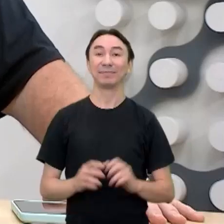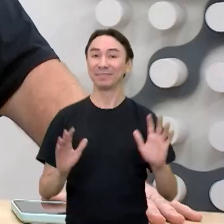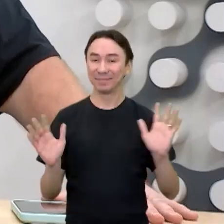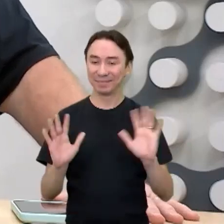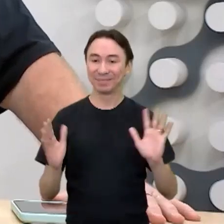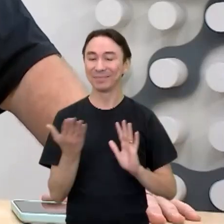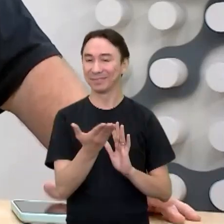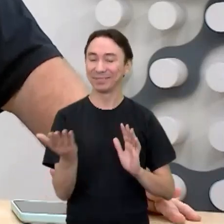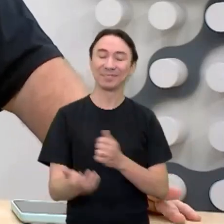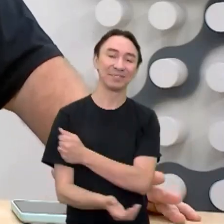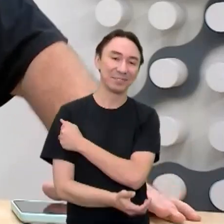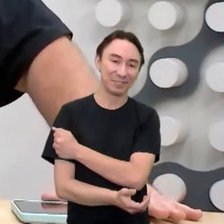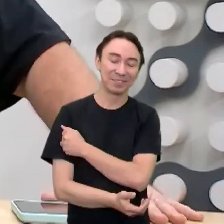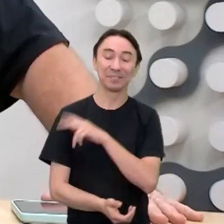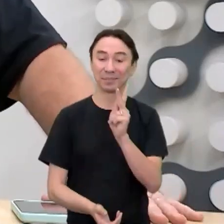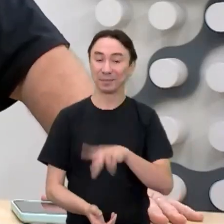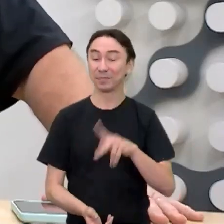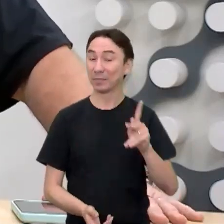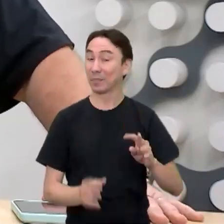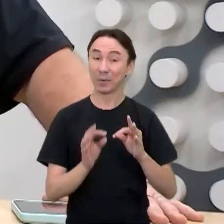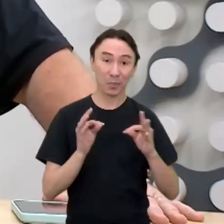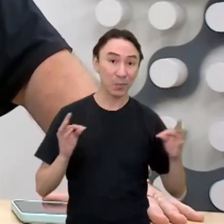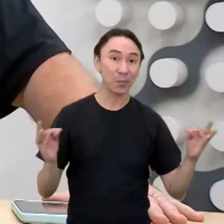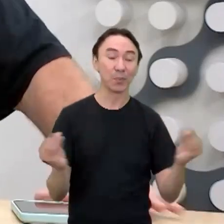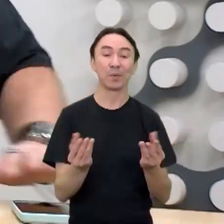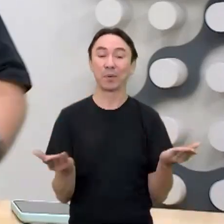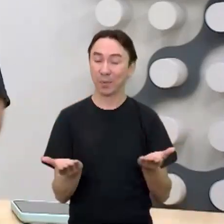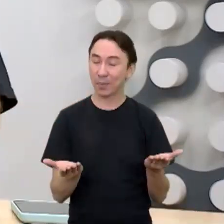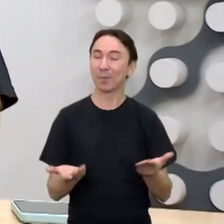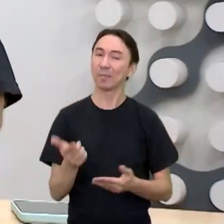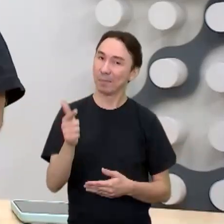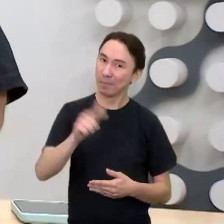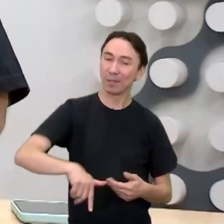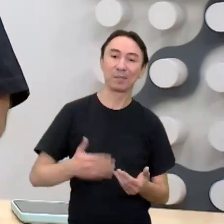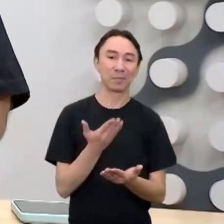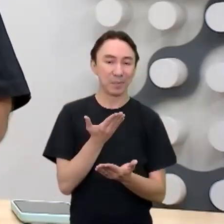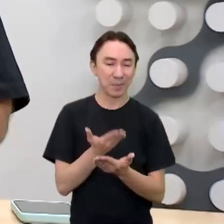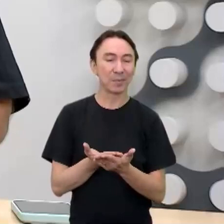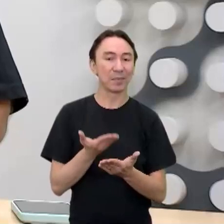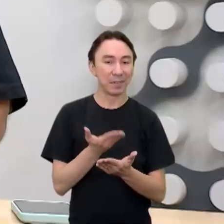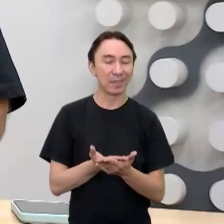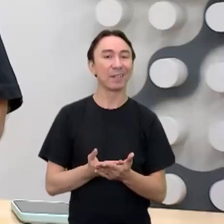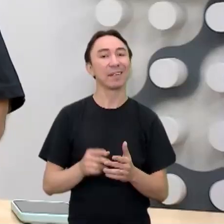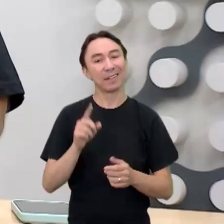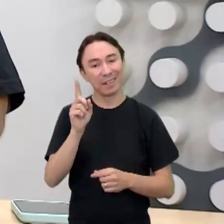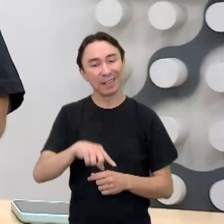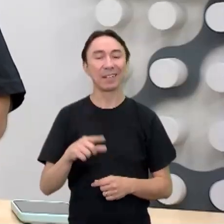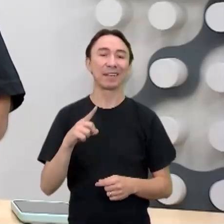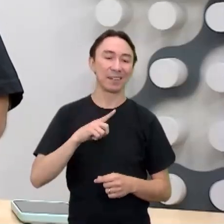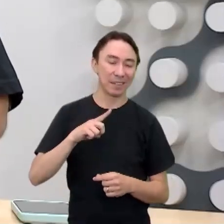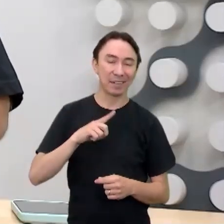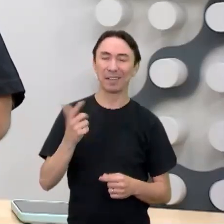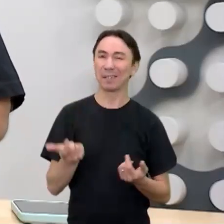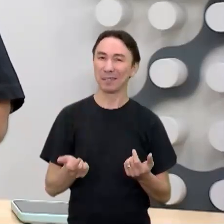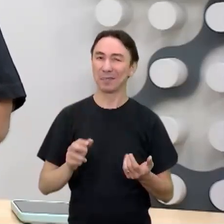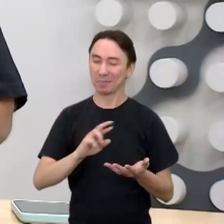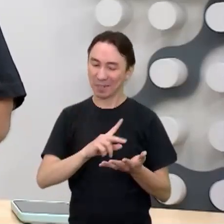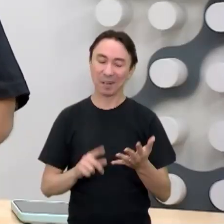Olá, alunos, professores e a todos que irão acompanhar a mais essa aula dos componentes aí dos